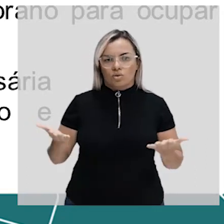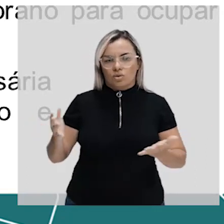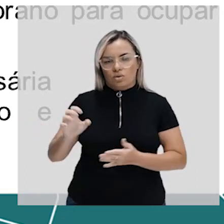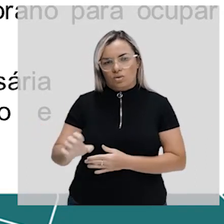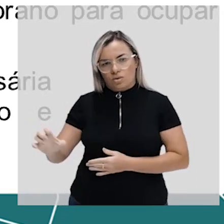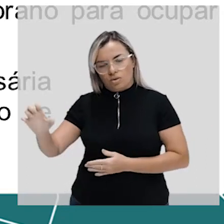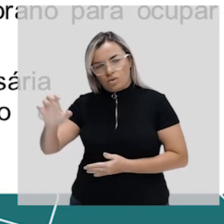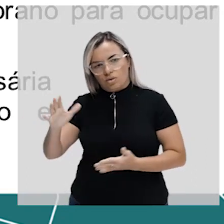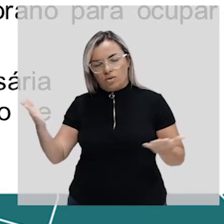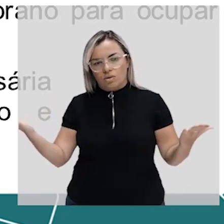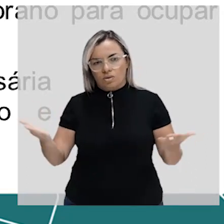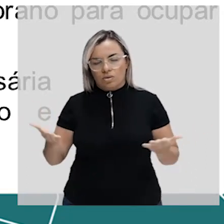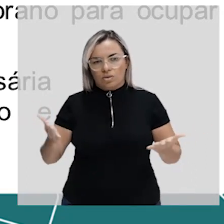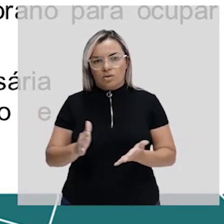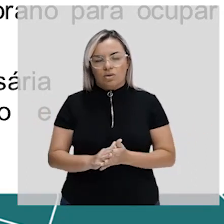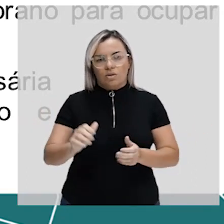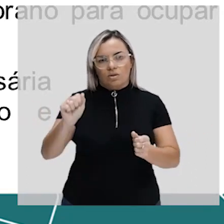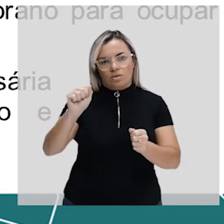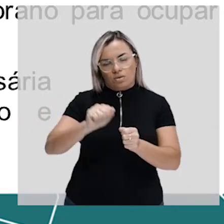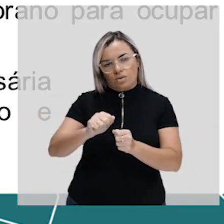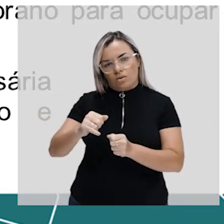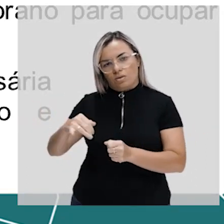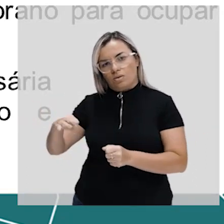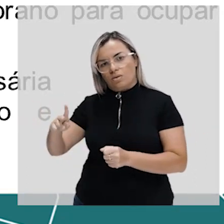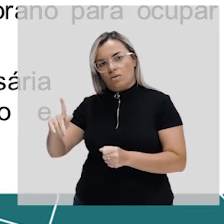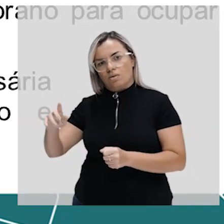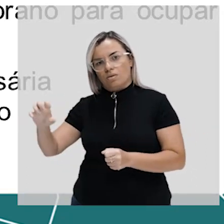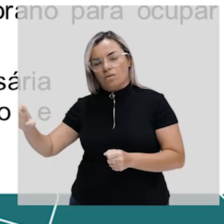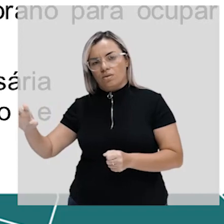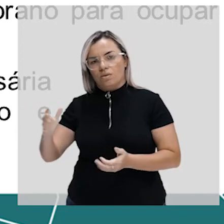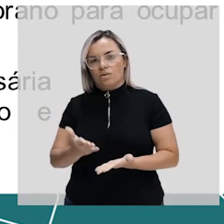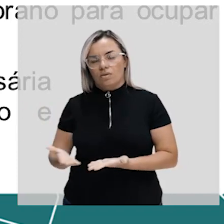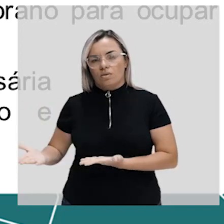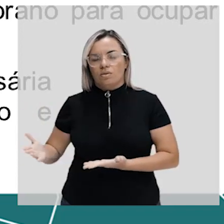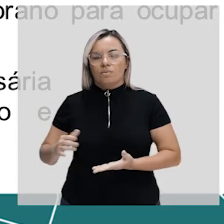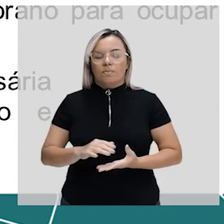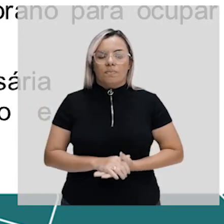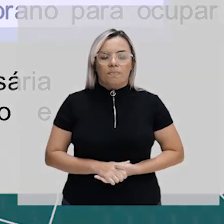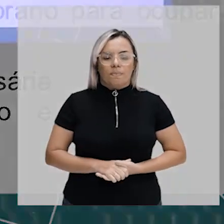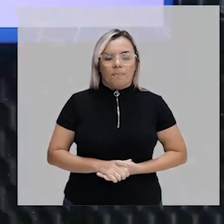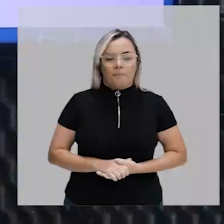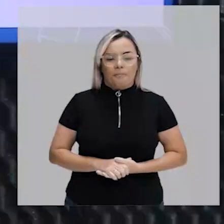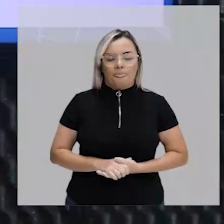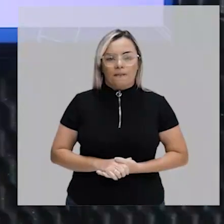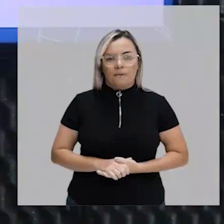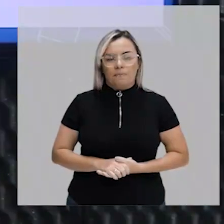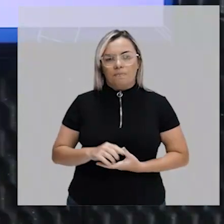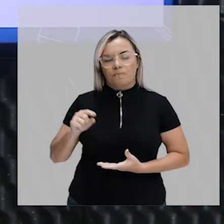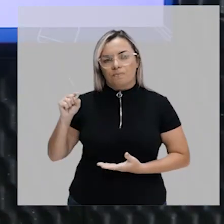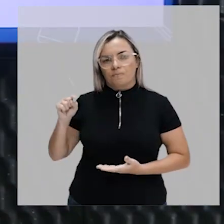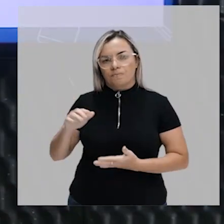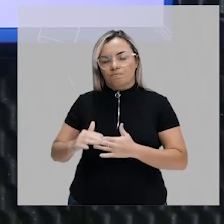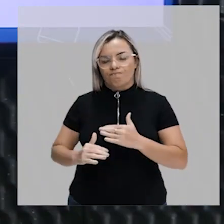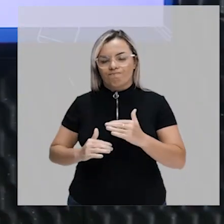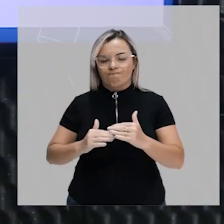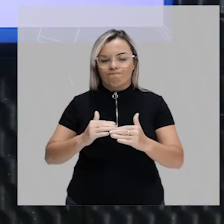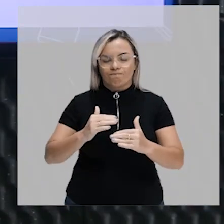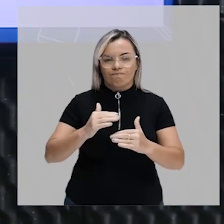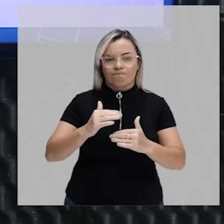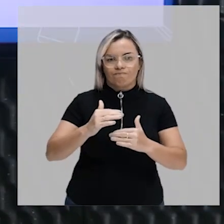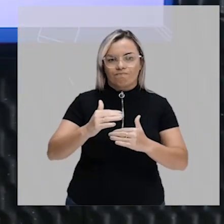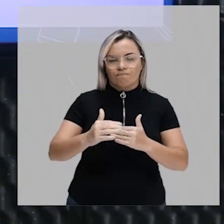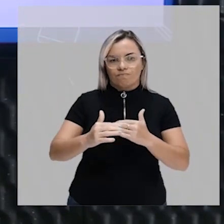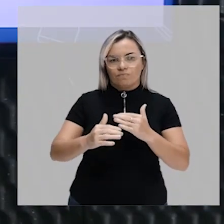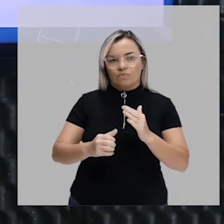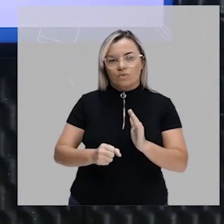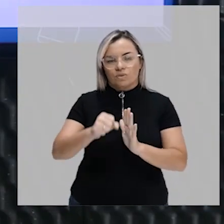classificação atual, é aquela feita pelo IBGE, né, Instituto Brasileiro de Geografia e Estatística. Ela foi evoluindo ao longo